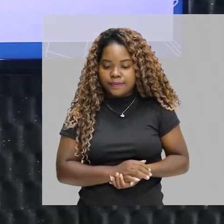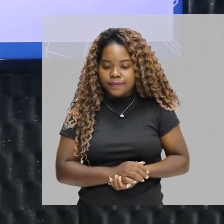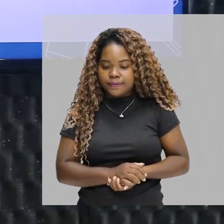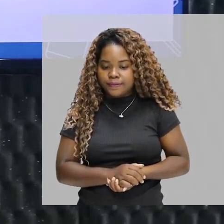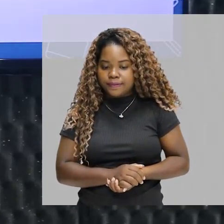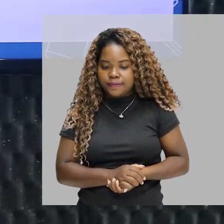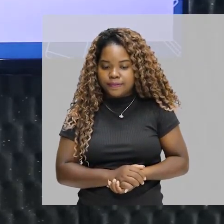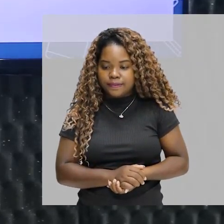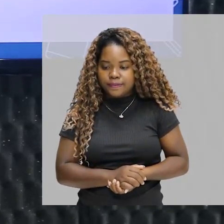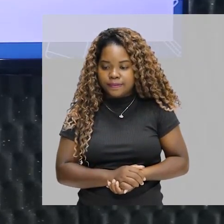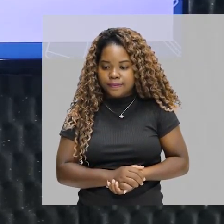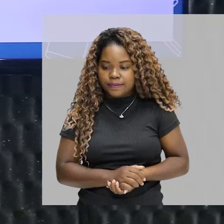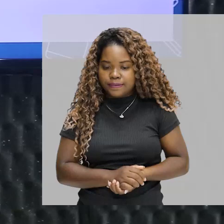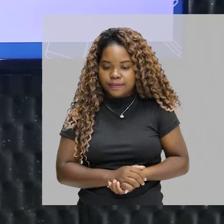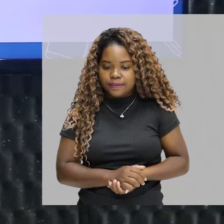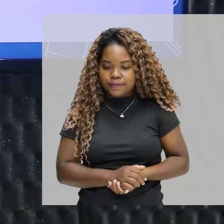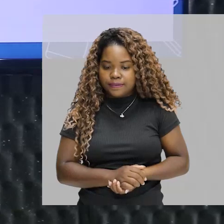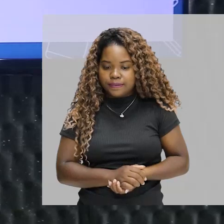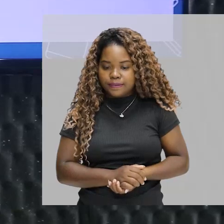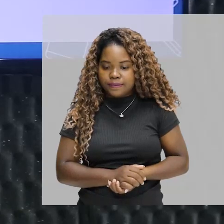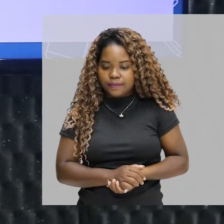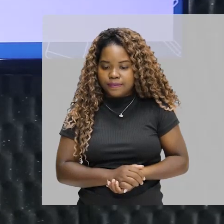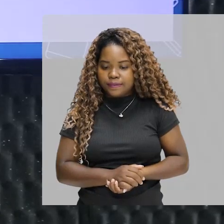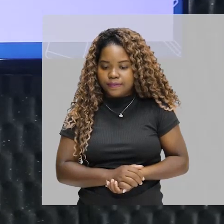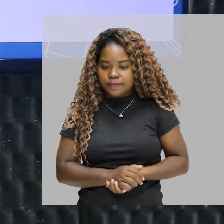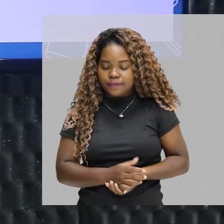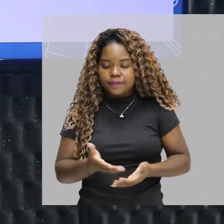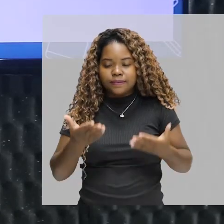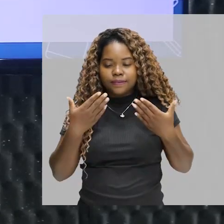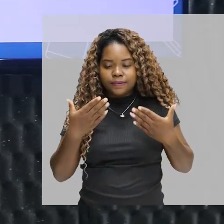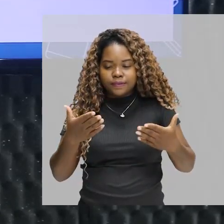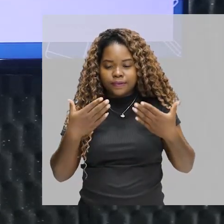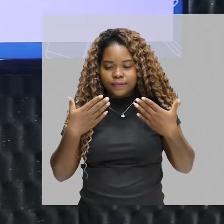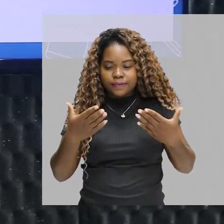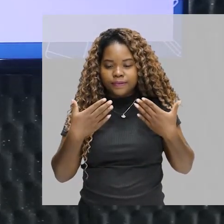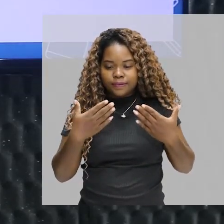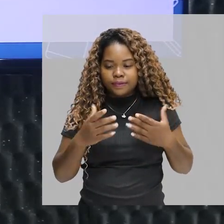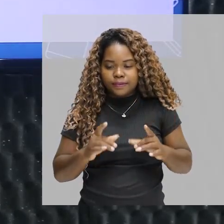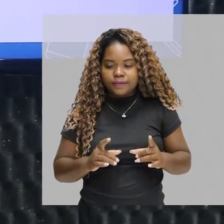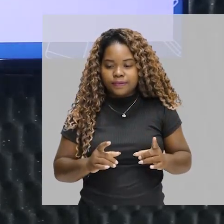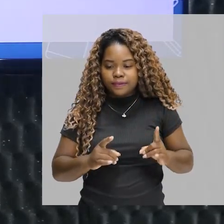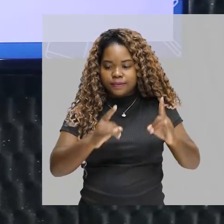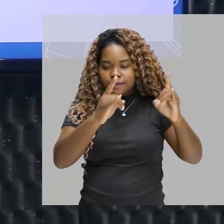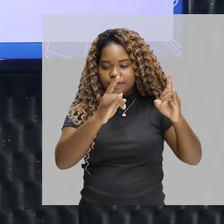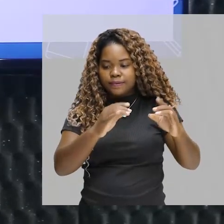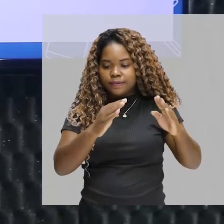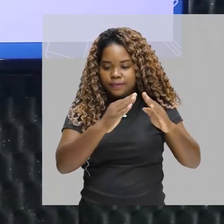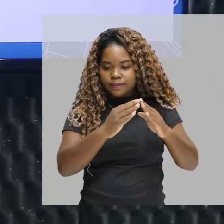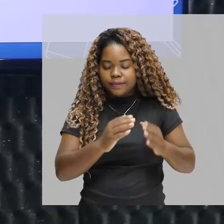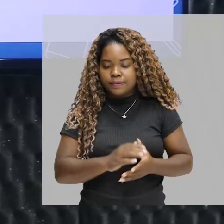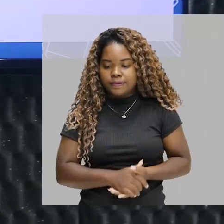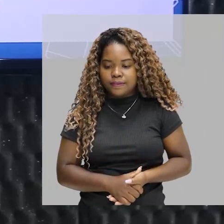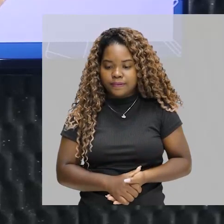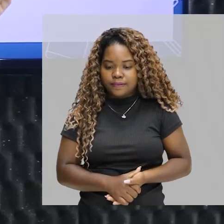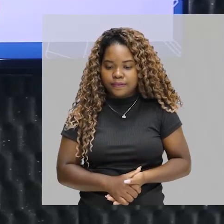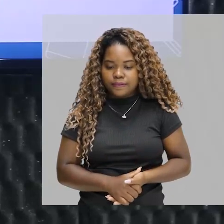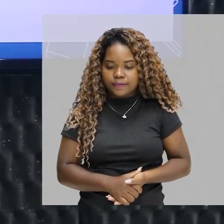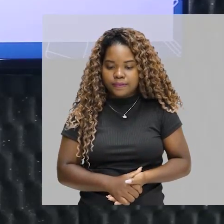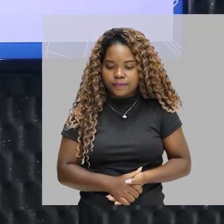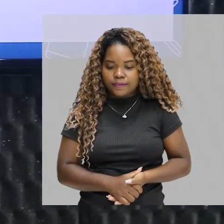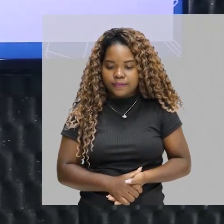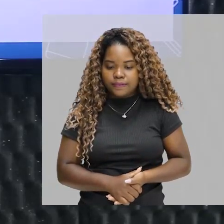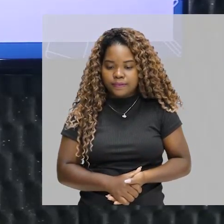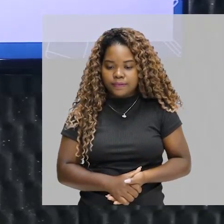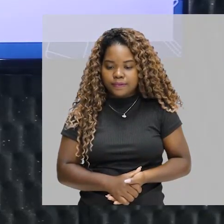fogão enguiçado dava estouros. Aí o calor era forte do apartamento. Falei casa, né? Casa no sentido de moradia, mas um apartamento